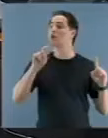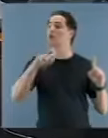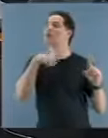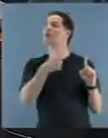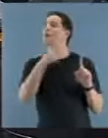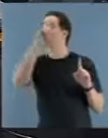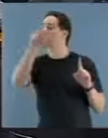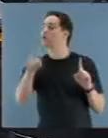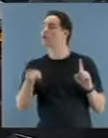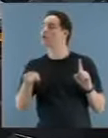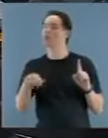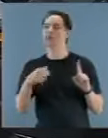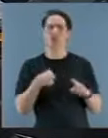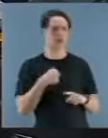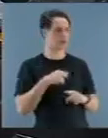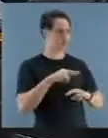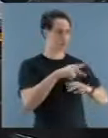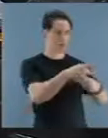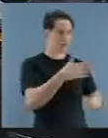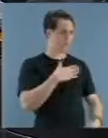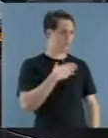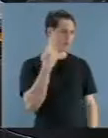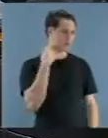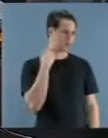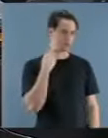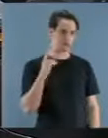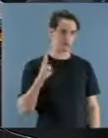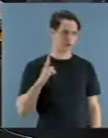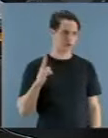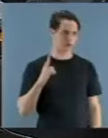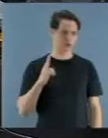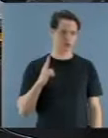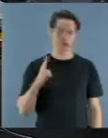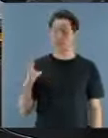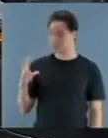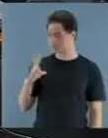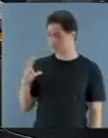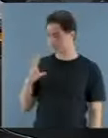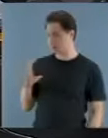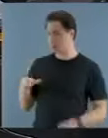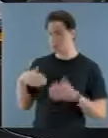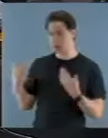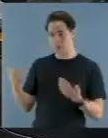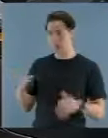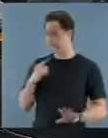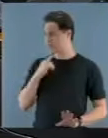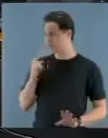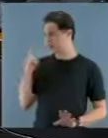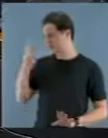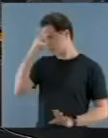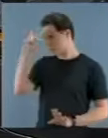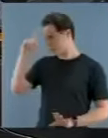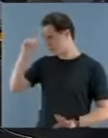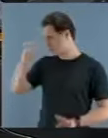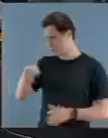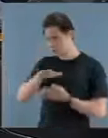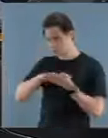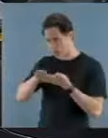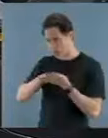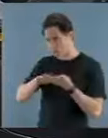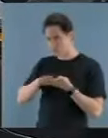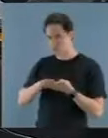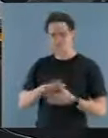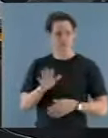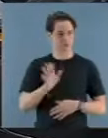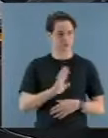Eu movimentei esse dinheiro na minha conta, particular. Particular. Particular. Então, ninguém lhe deu nenhuma ordem sobre isso. E os